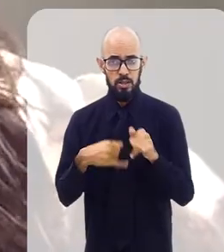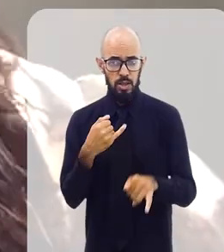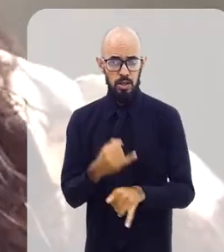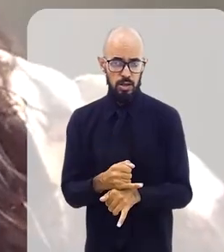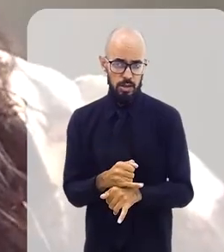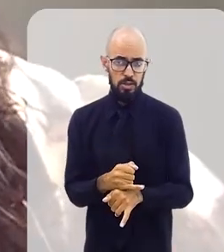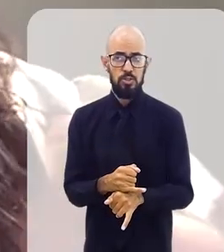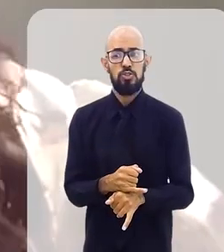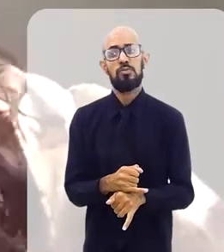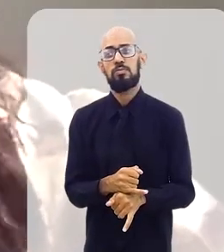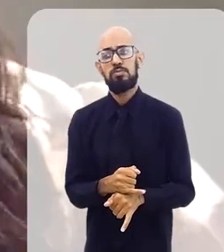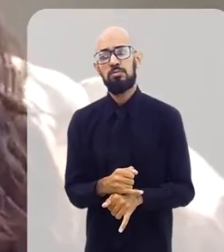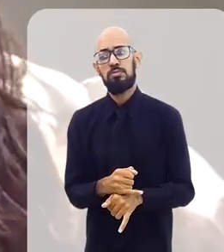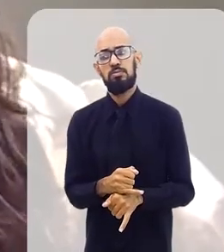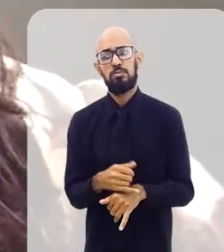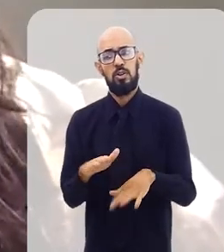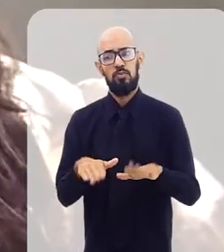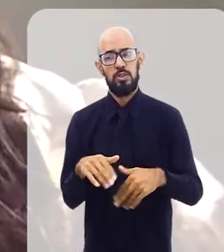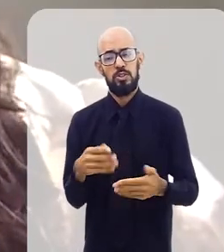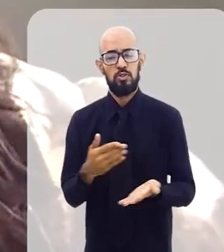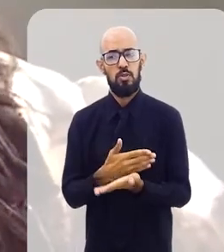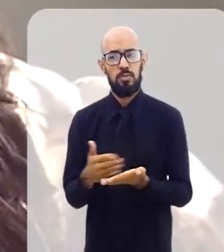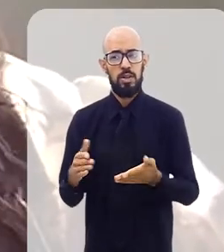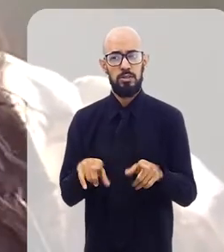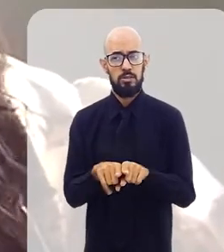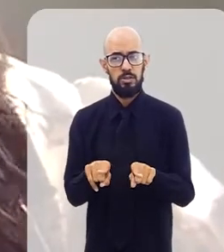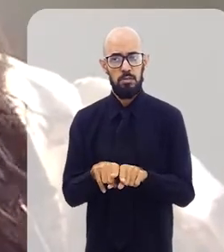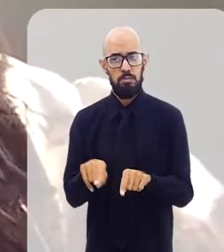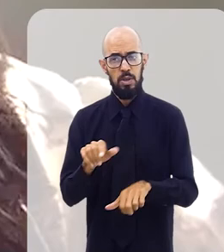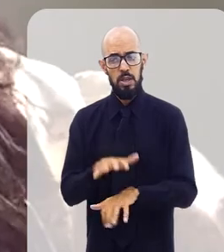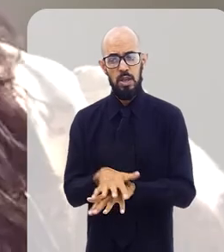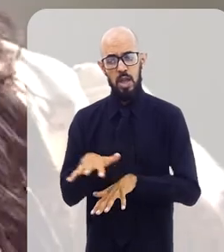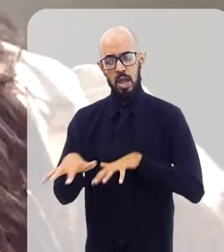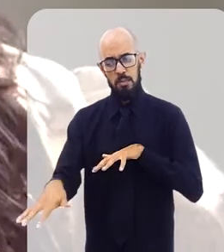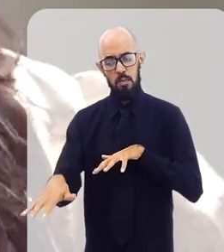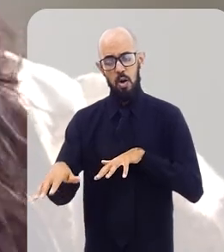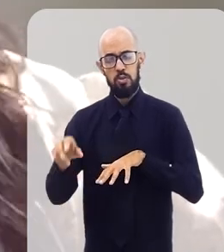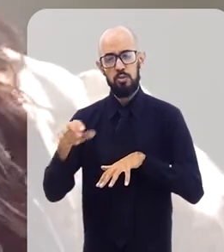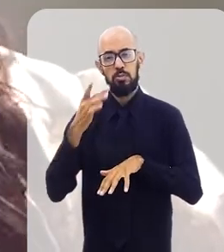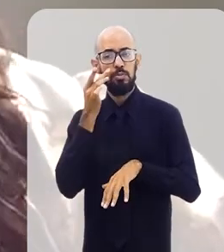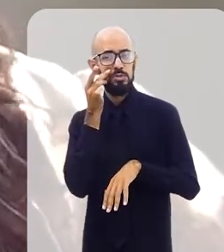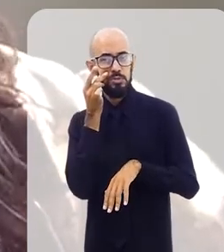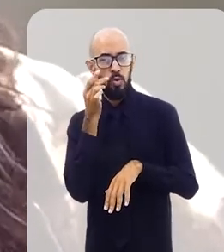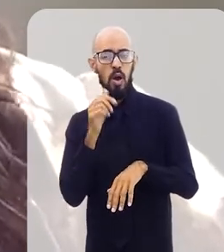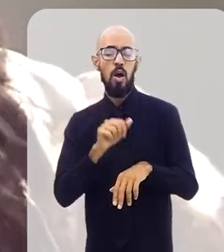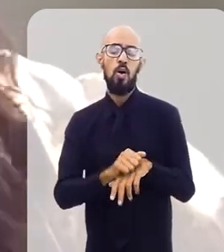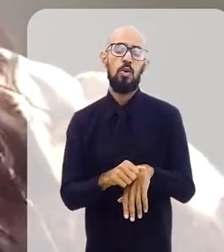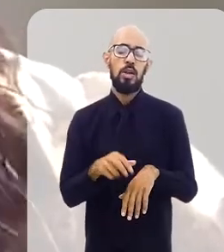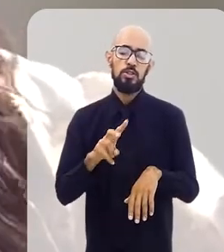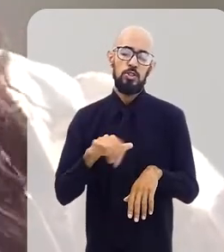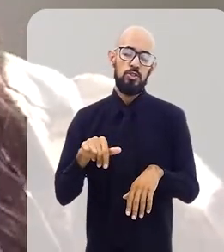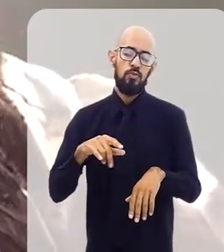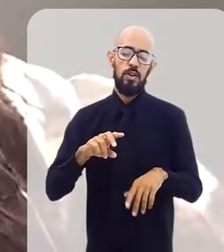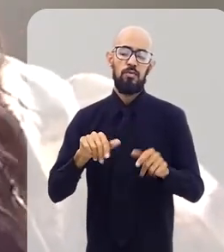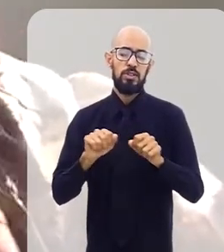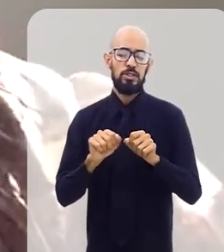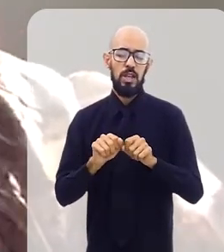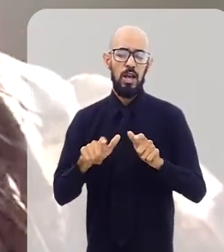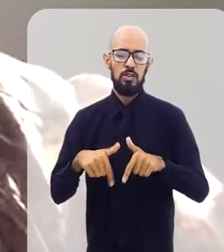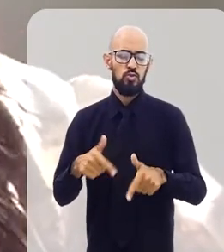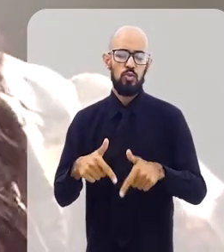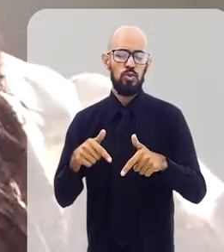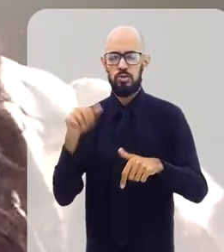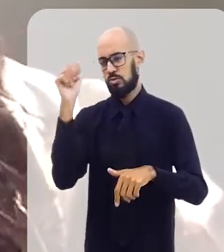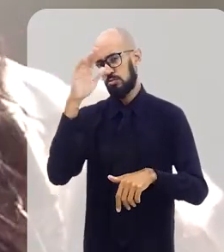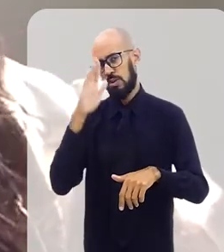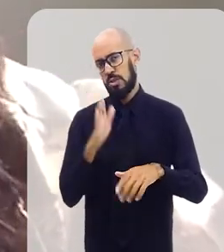digital, né? Esse ano talvez comecem também a acontecer alguns eventos híbridos. E a gente tem ações ali por todo o Brasil, né? Por meio dos